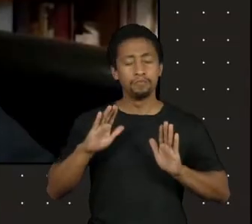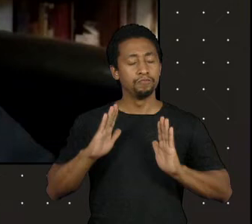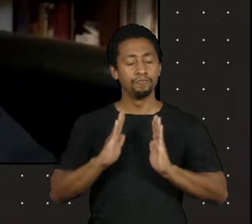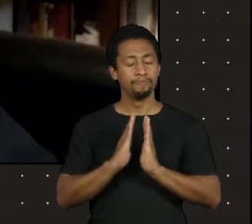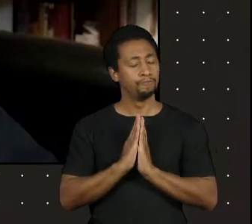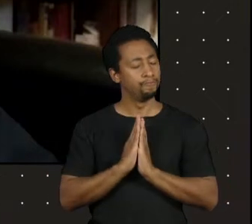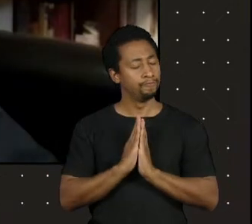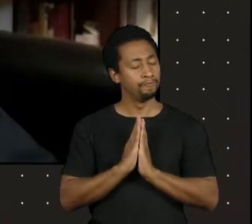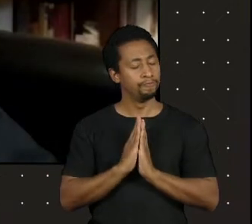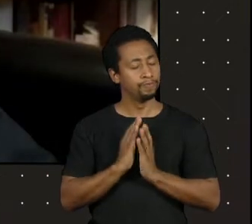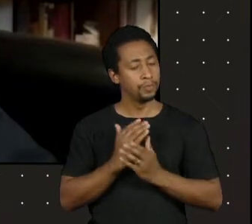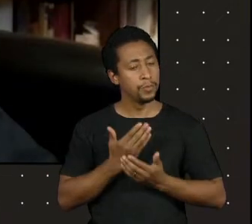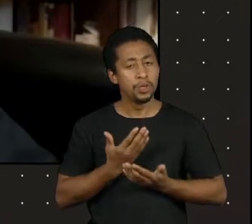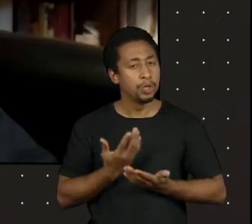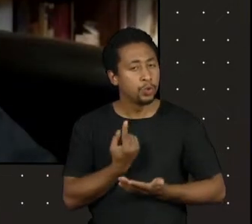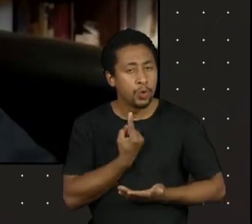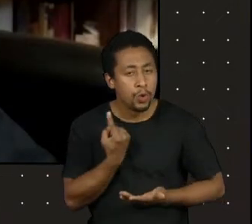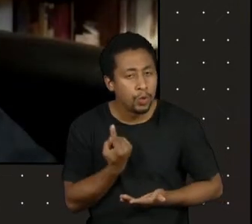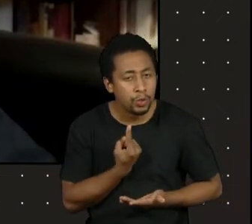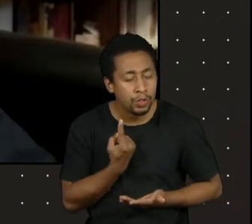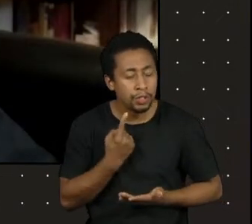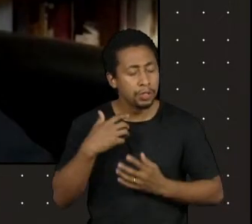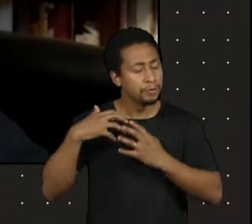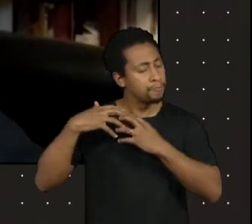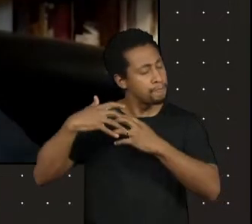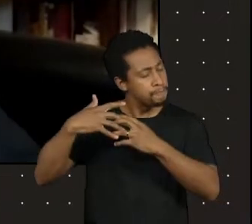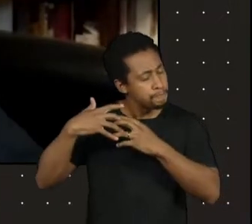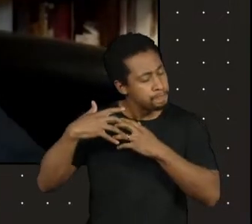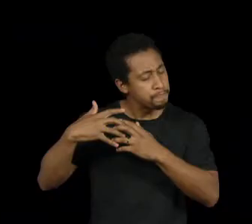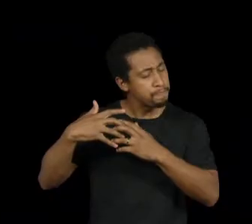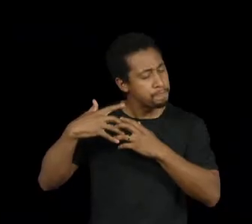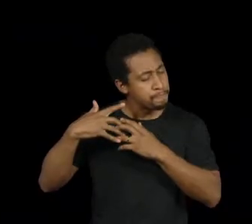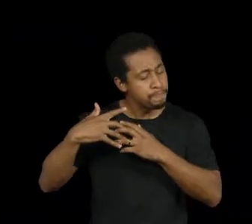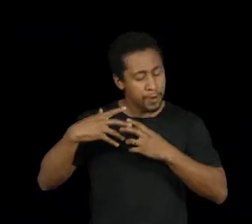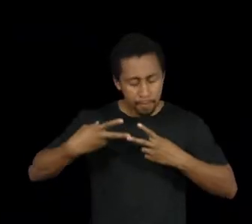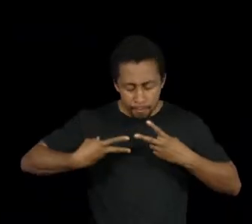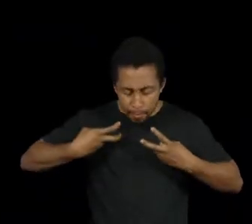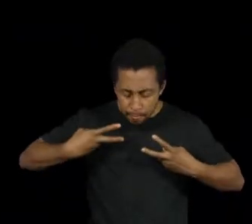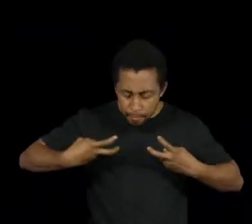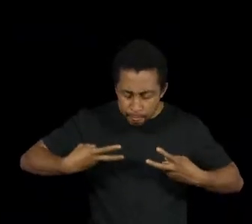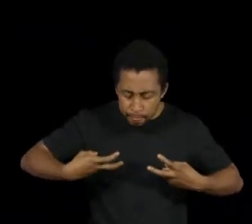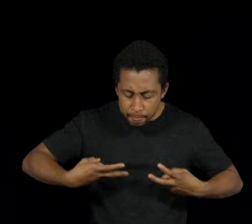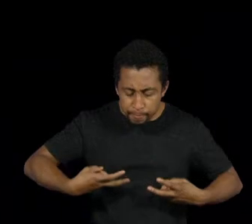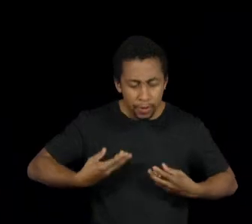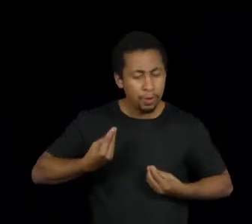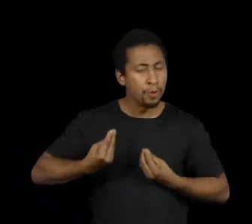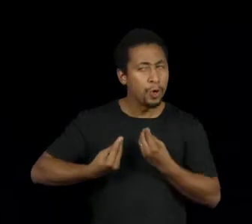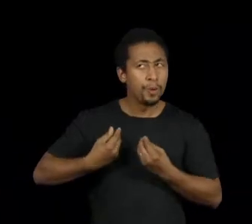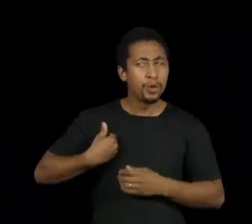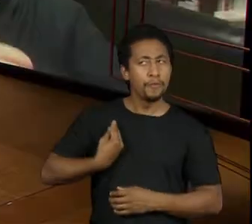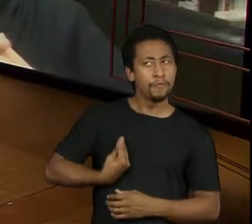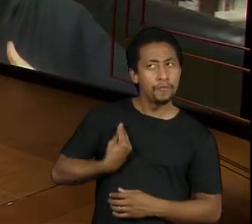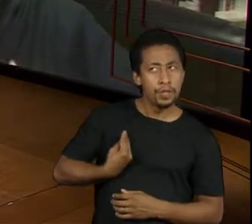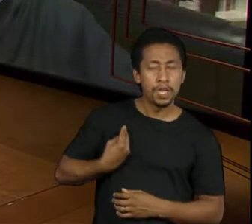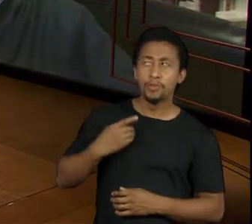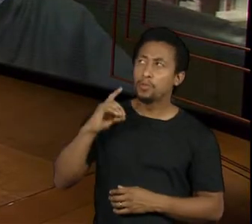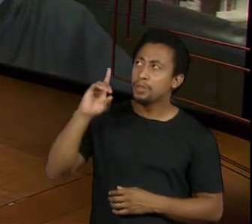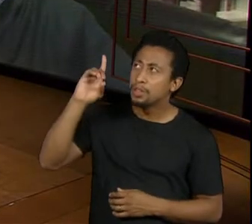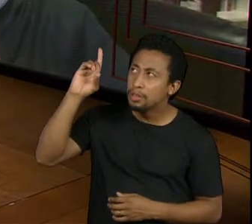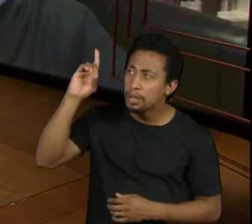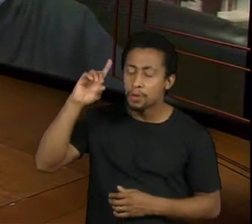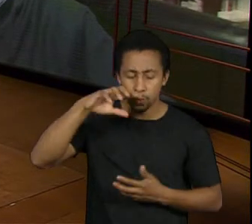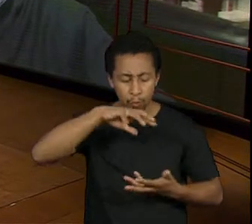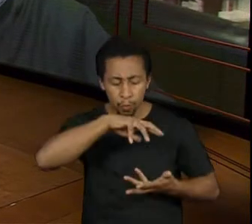igreja, sobre as questões graves da sua condição, sua presença no mundo, diante de Deus, diante dos outros, enfim, toda